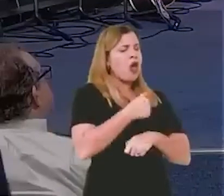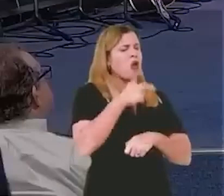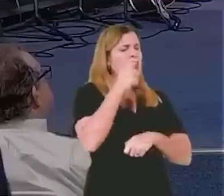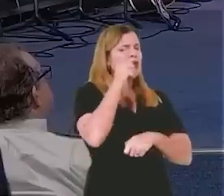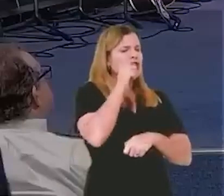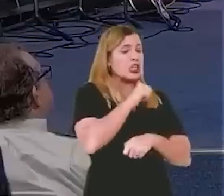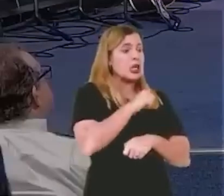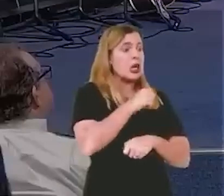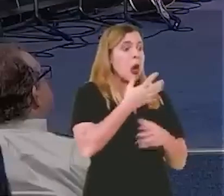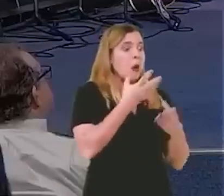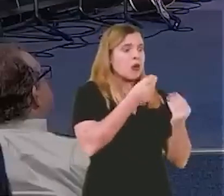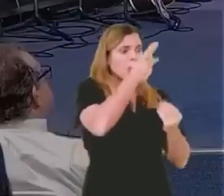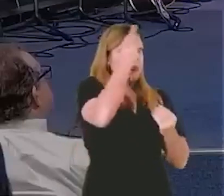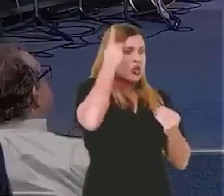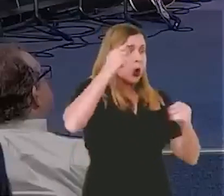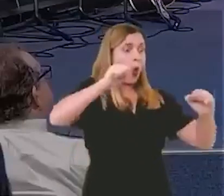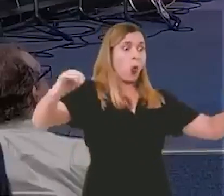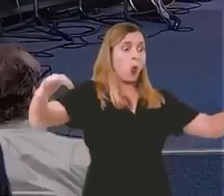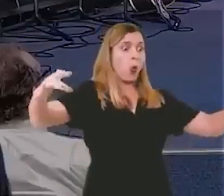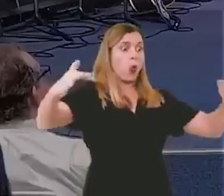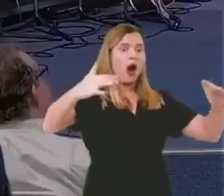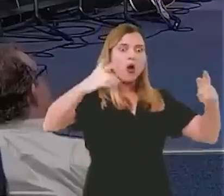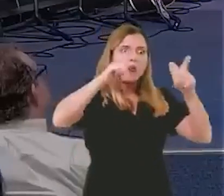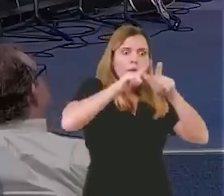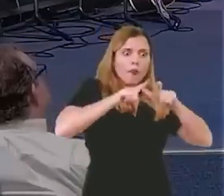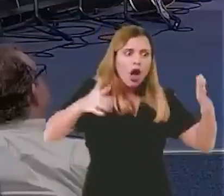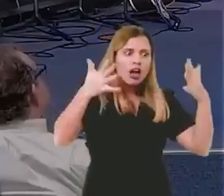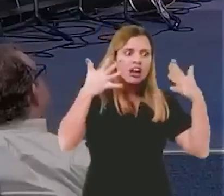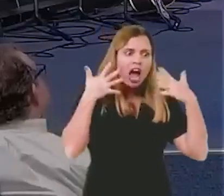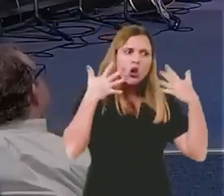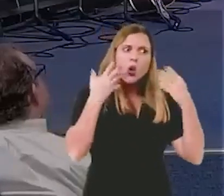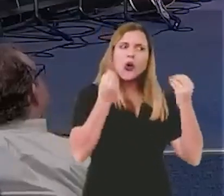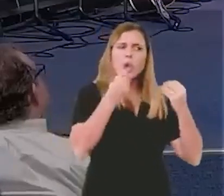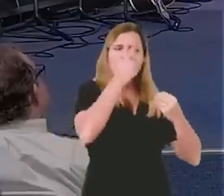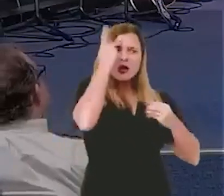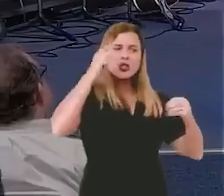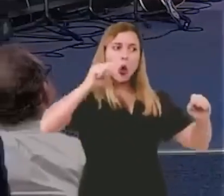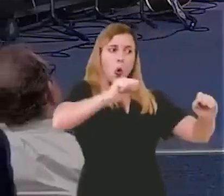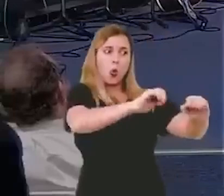eu. Se eu me declarar Messias aqui, o povo já tem do meu lado.